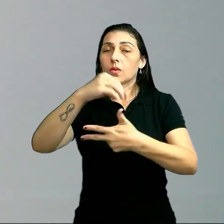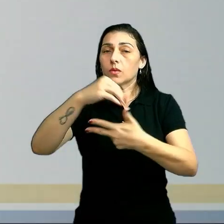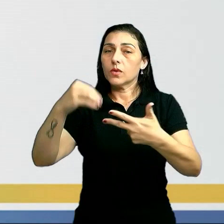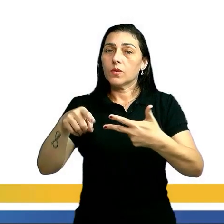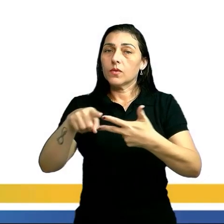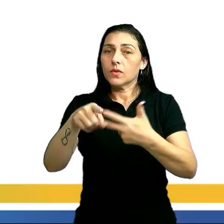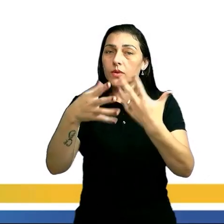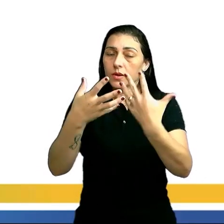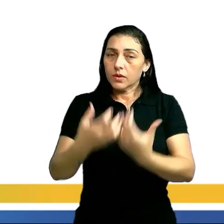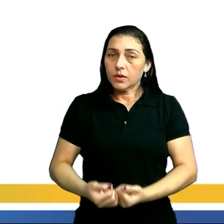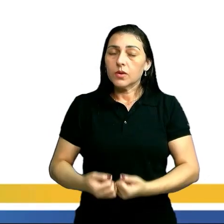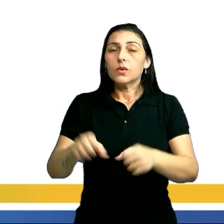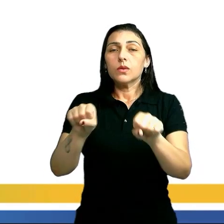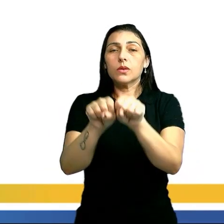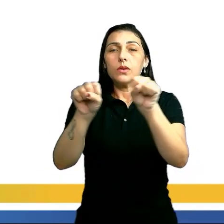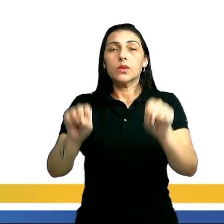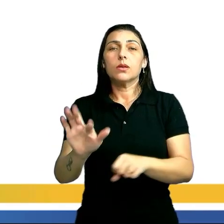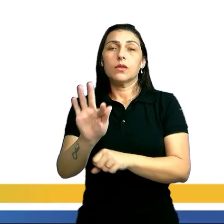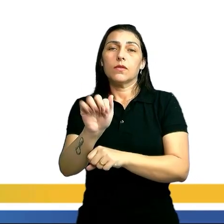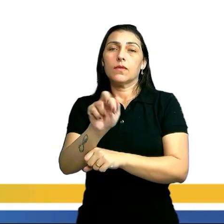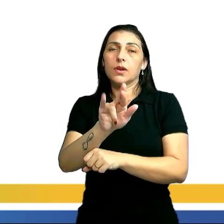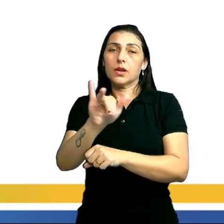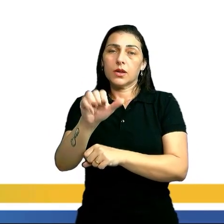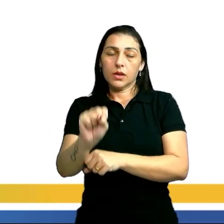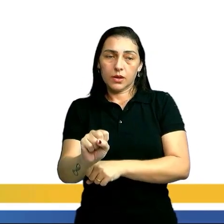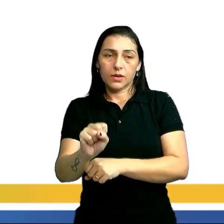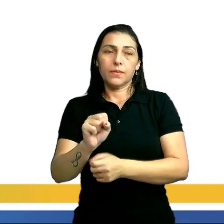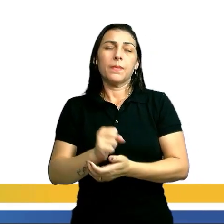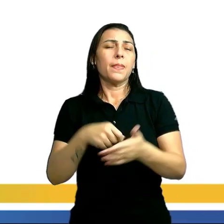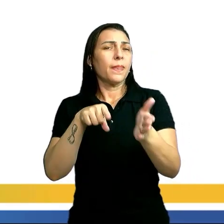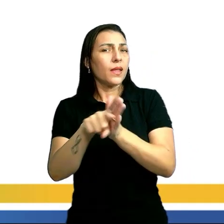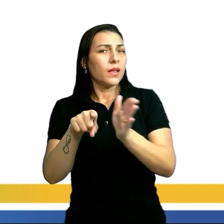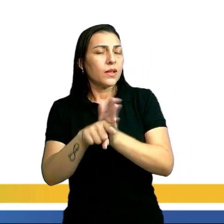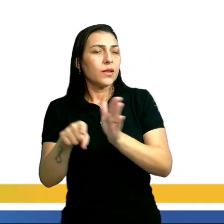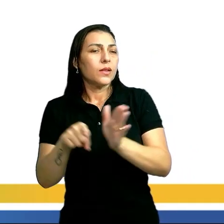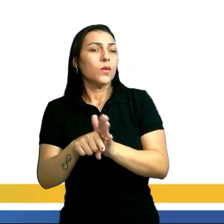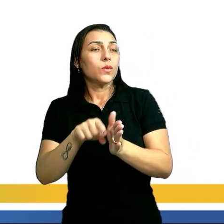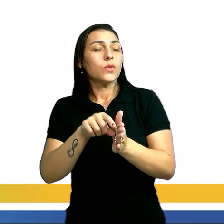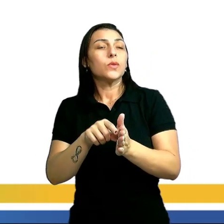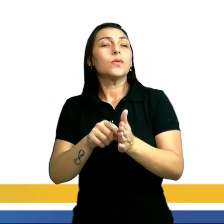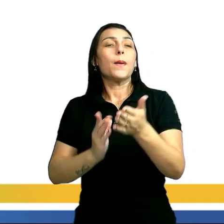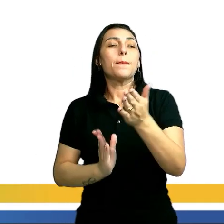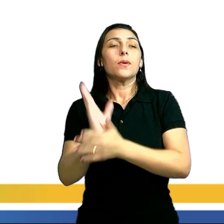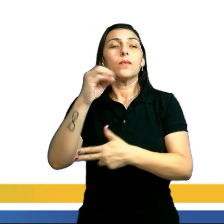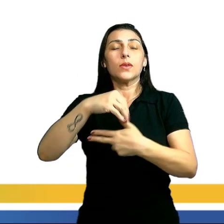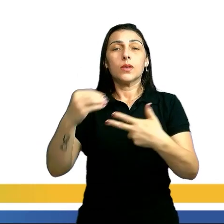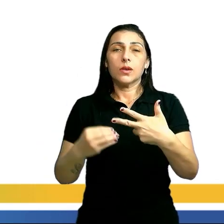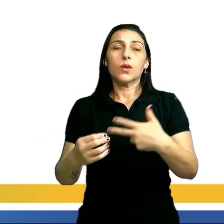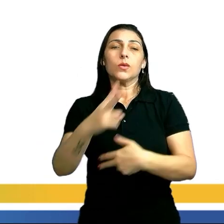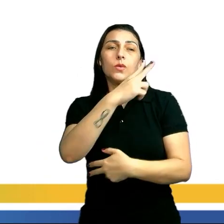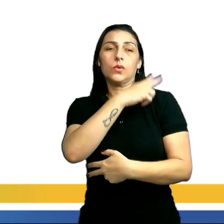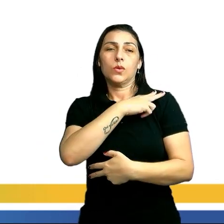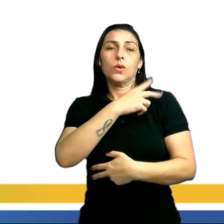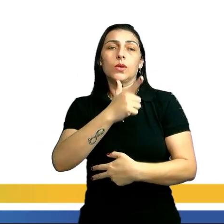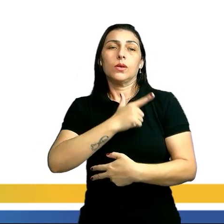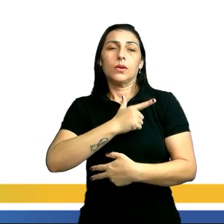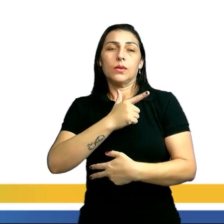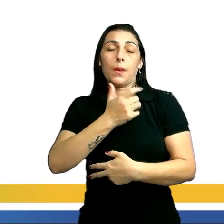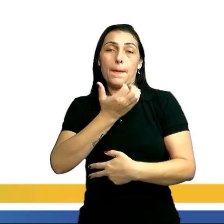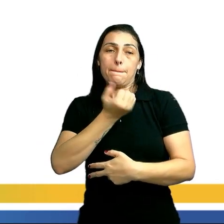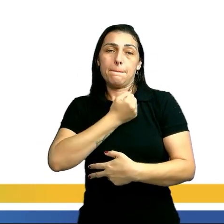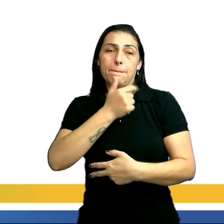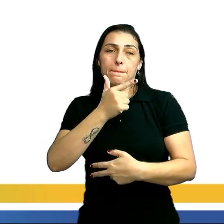receberam do sistema Farias Brito. Então, essa questão eu estou retirando do A Prova Enem, unidade 2, a